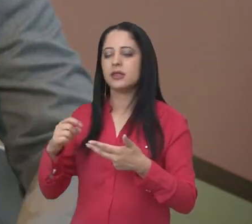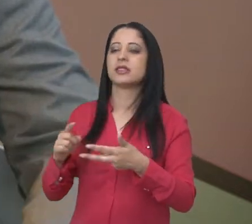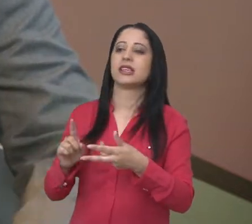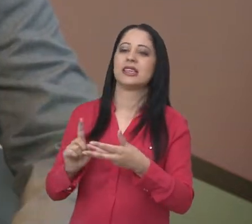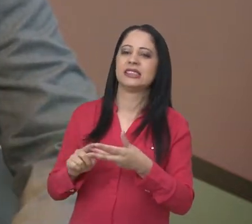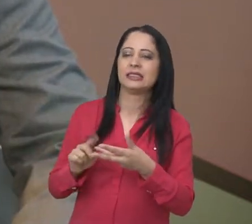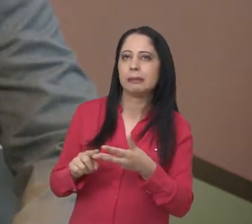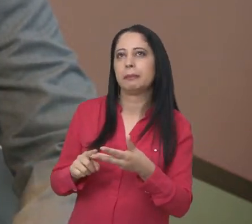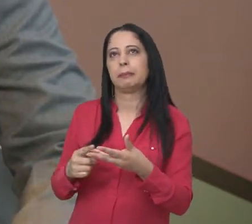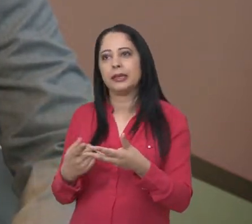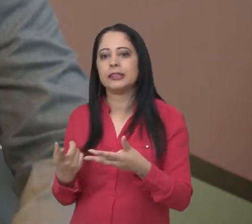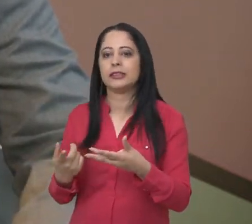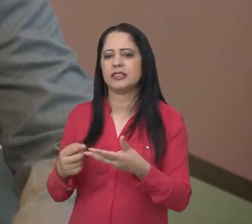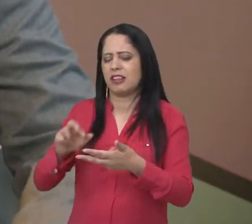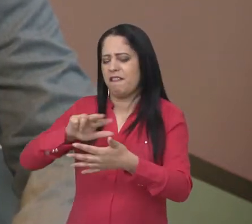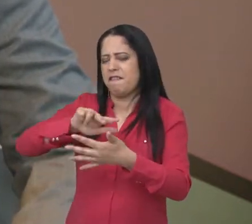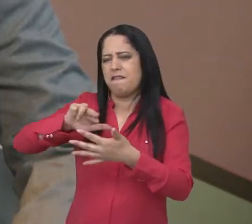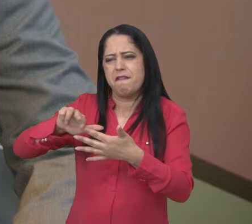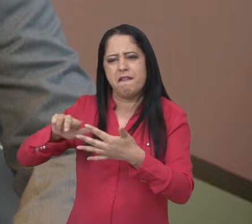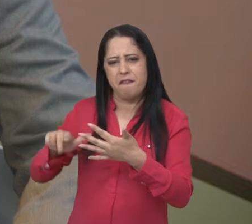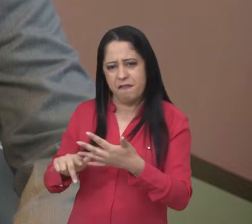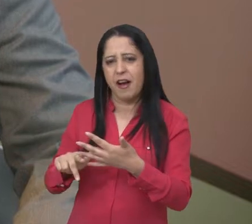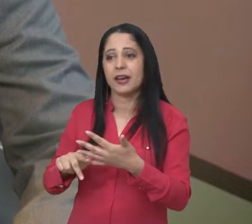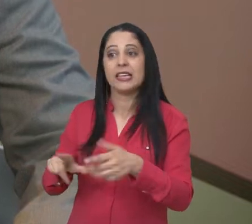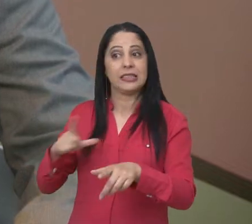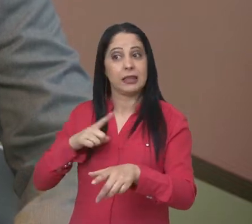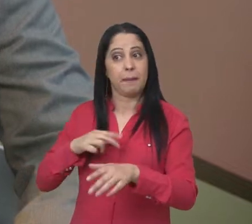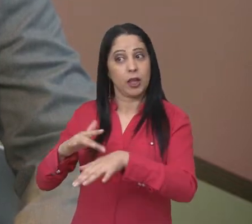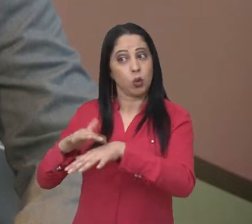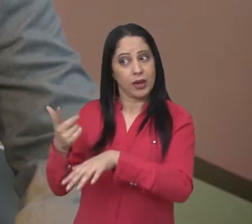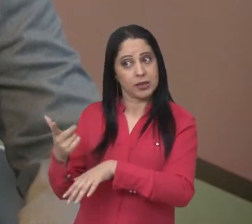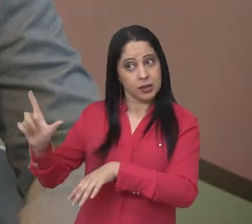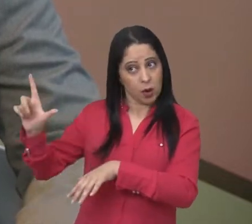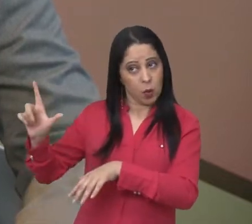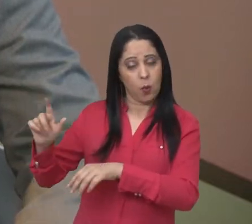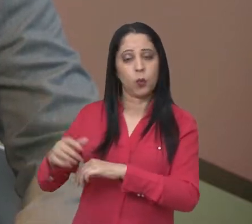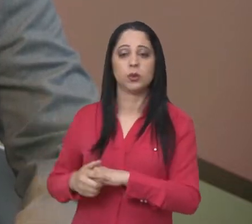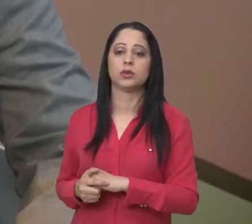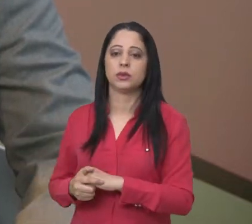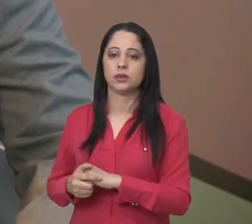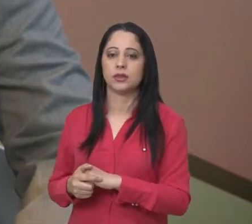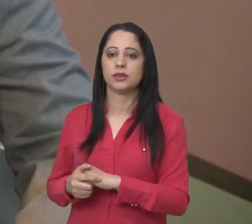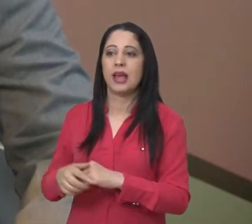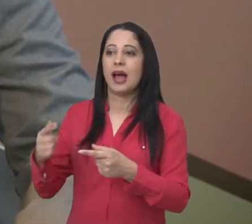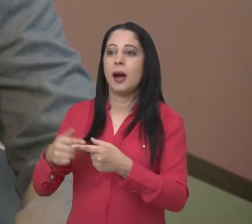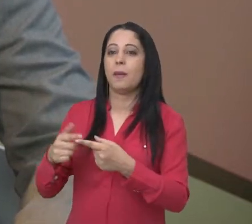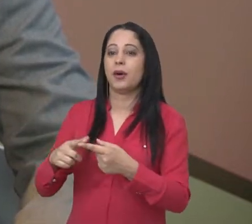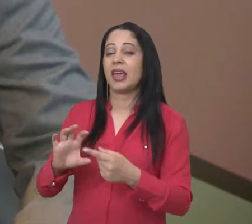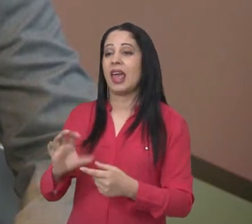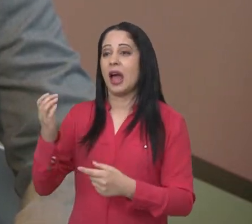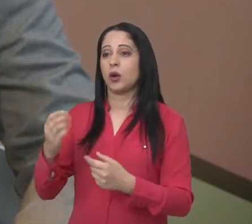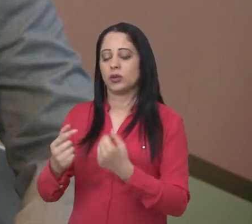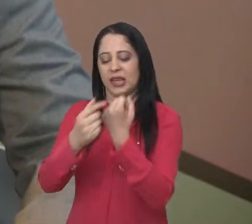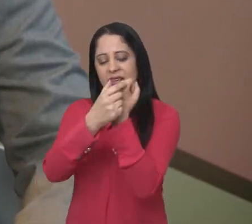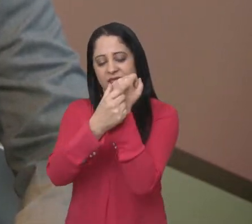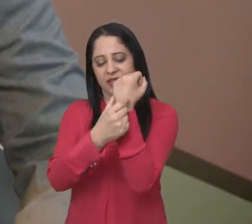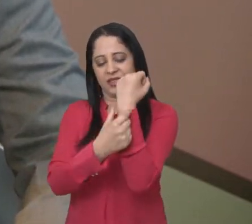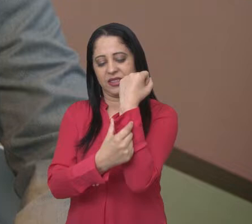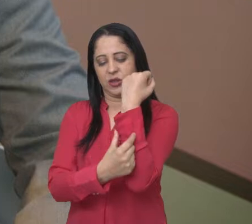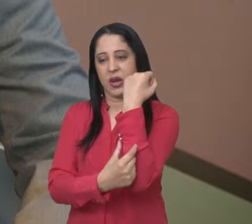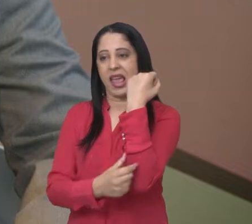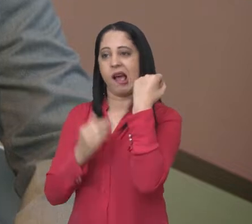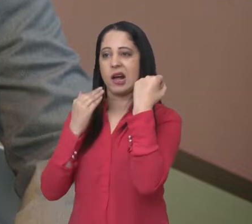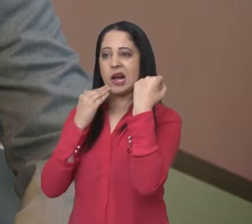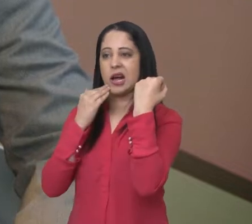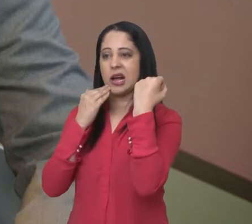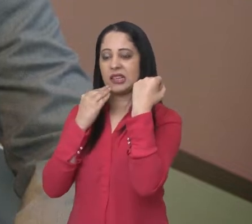canal da coluna, comprimindo os nervos e a medula. Temos outras doenças, que são as doenças com desvios, né, as